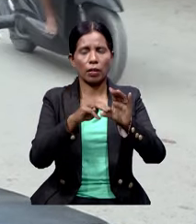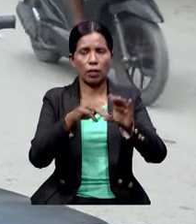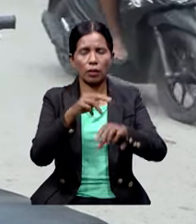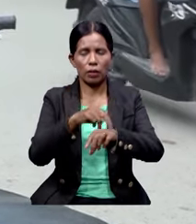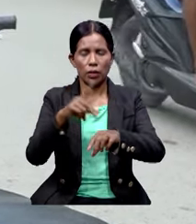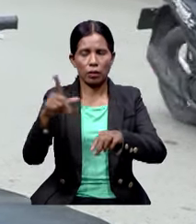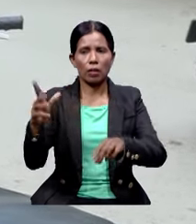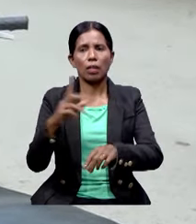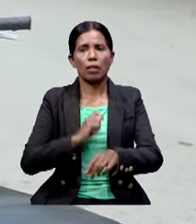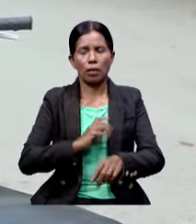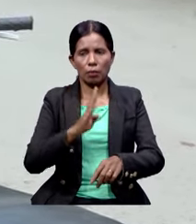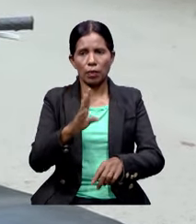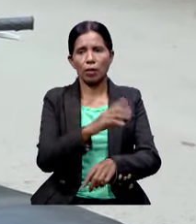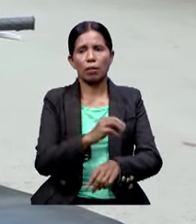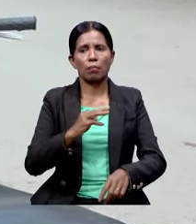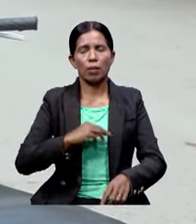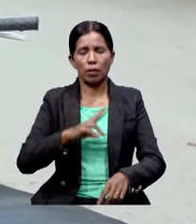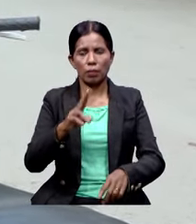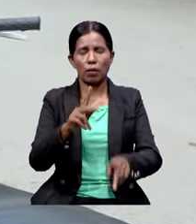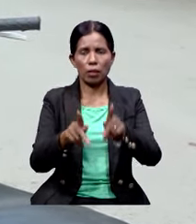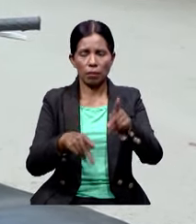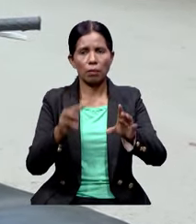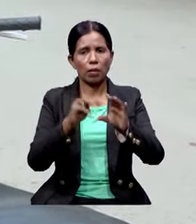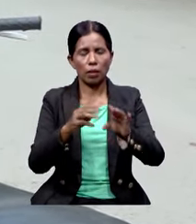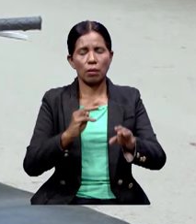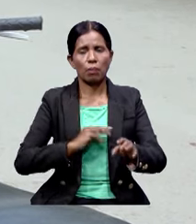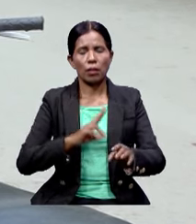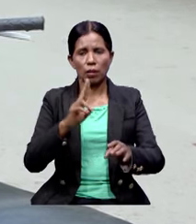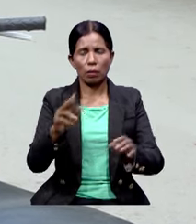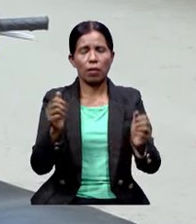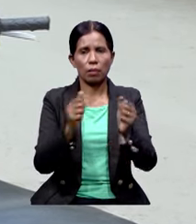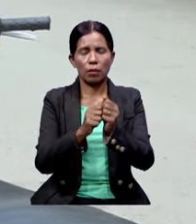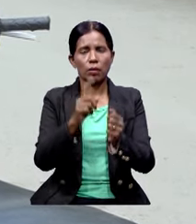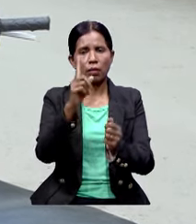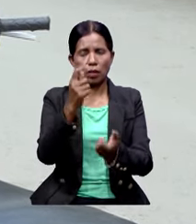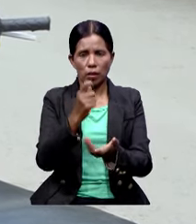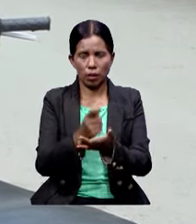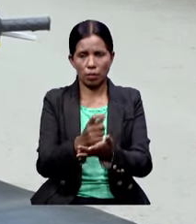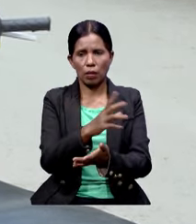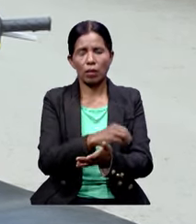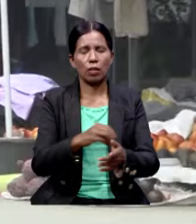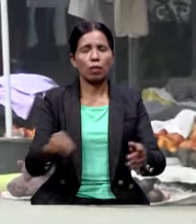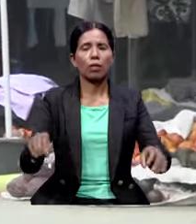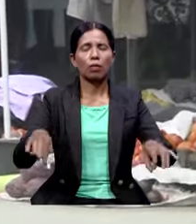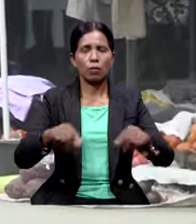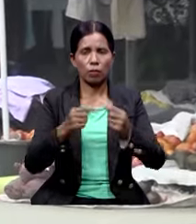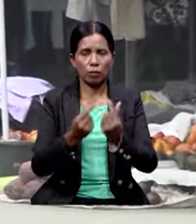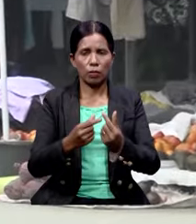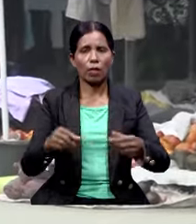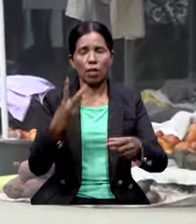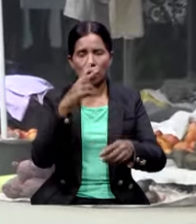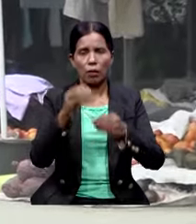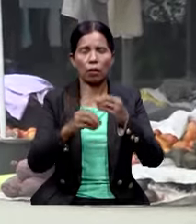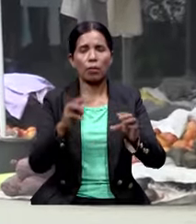sino Manlewana. Vendedor iha mercado Manlewana dau-dau ne hamutu krihun ida resin no ekipa gestão mercado nebe destaka